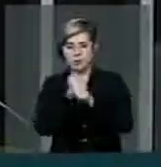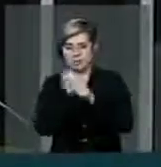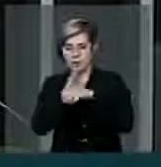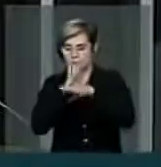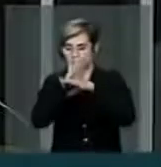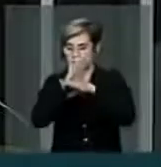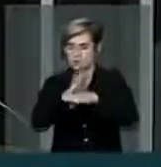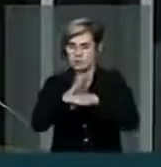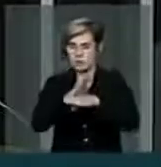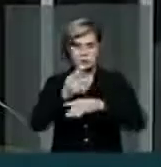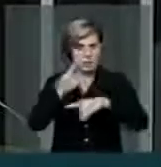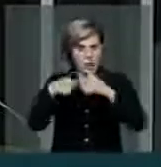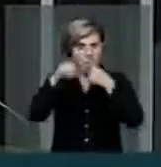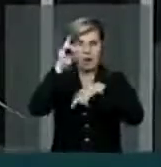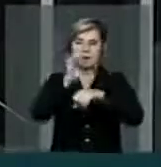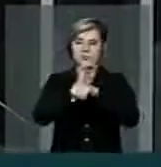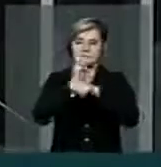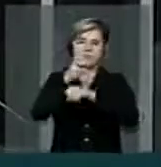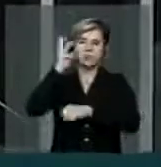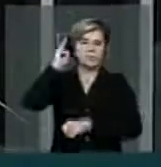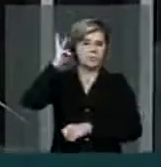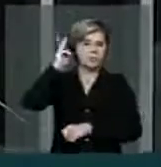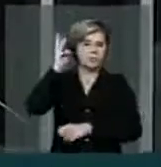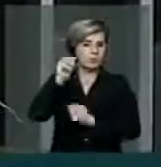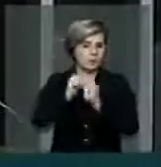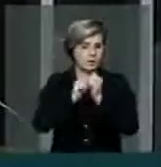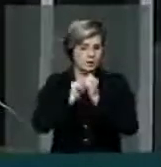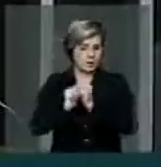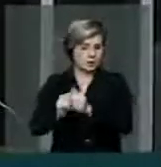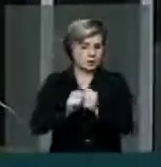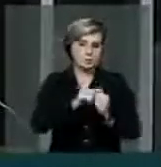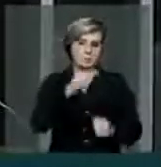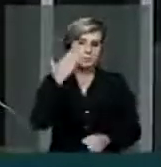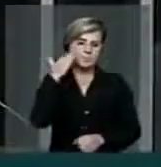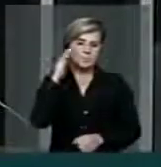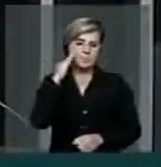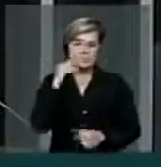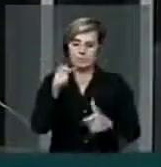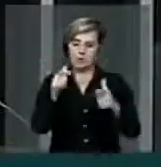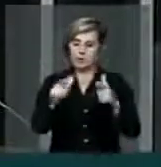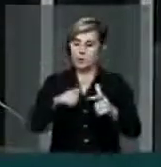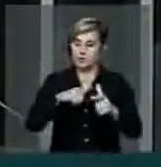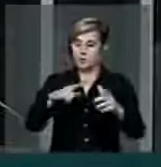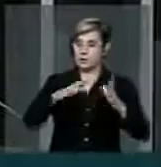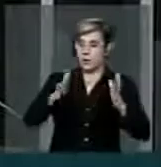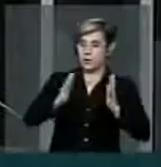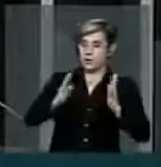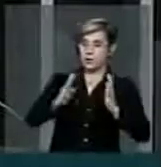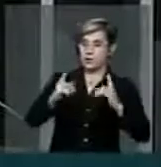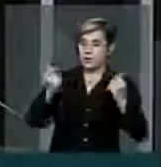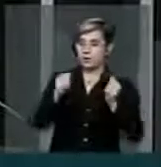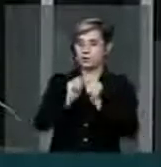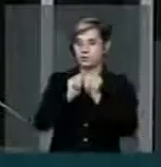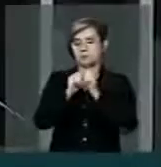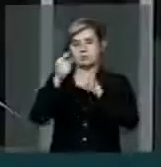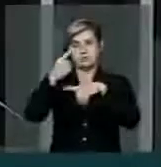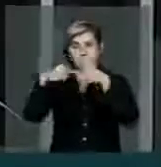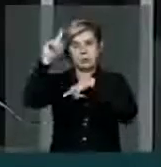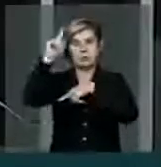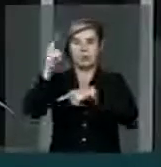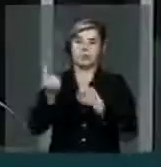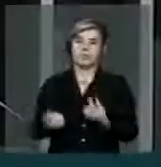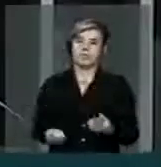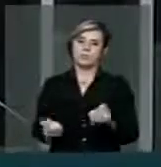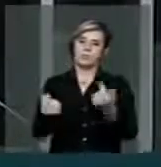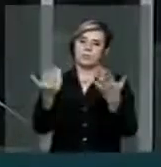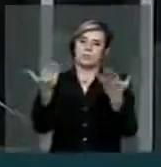contribuir com o desenvolvimento do Estado do Maranhão. Juntos entendemos que onde passa a riqueza, tem que passar desenvolvimento. E com este